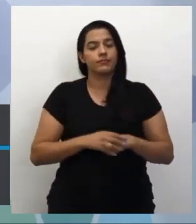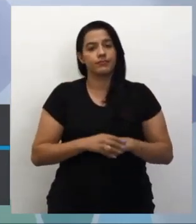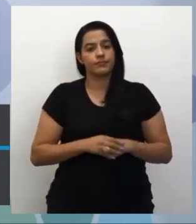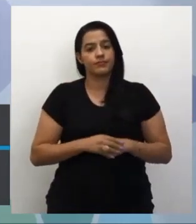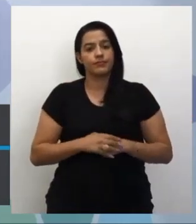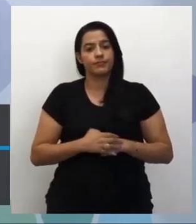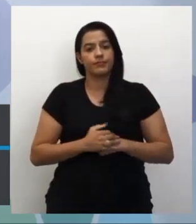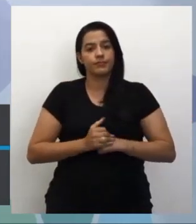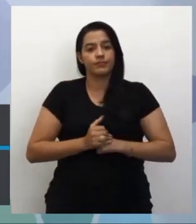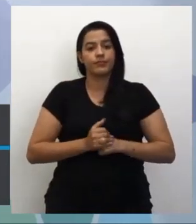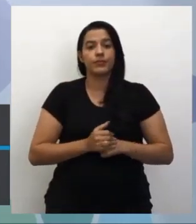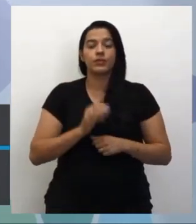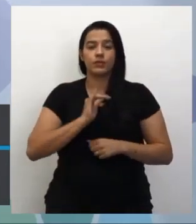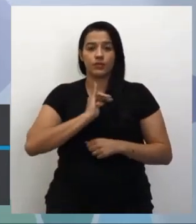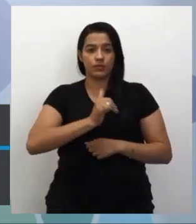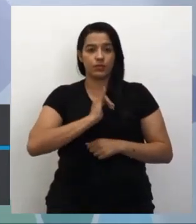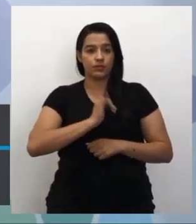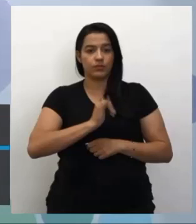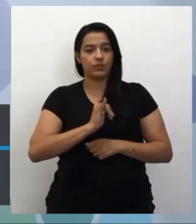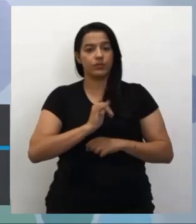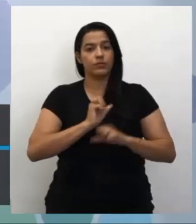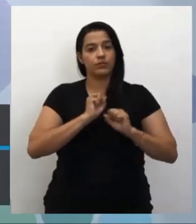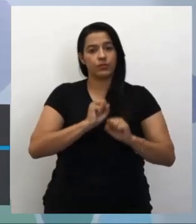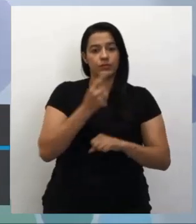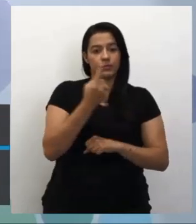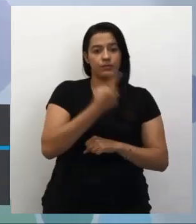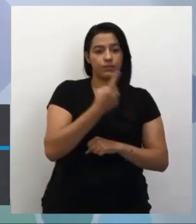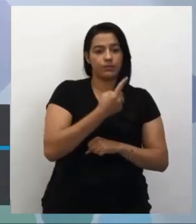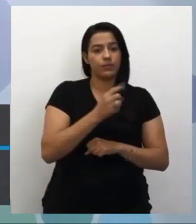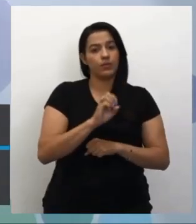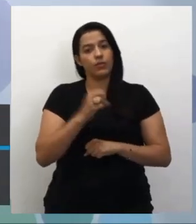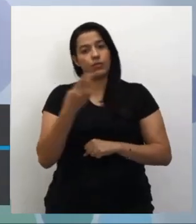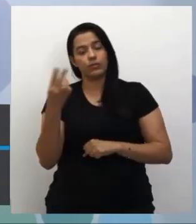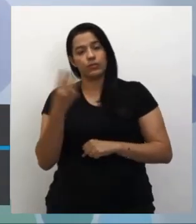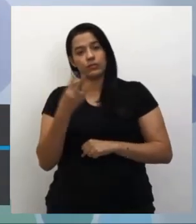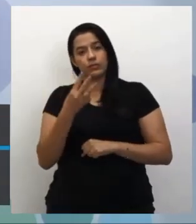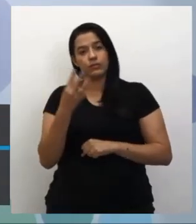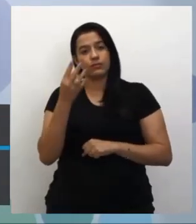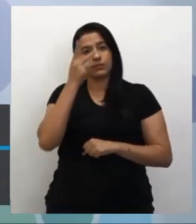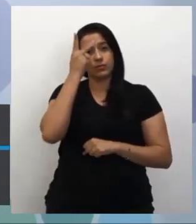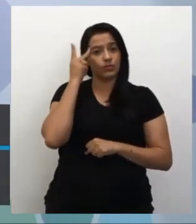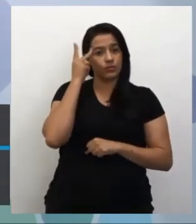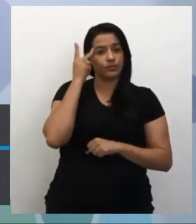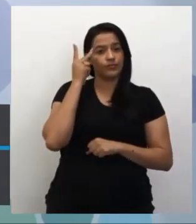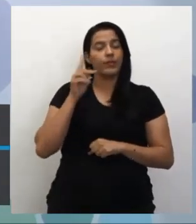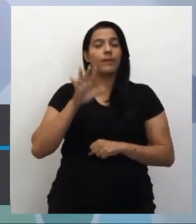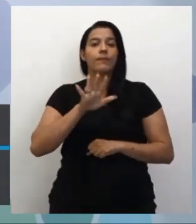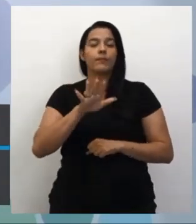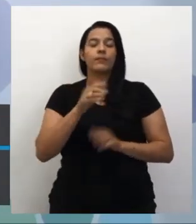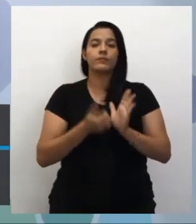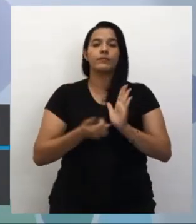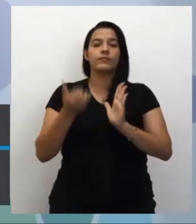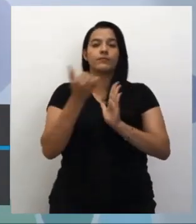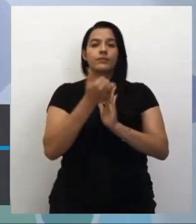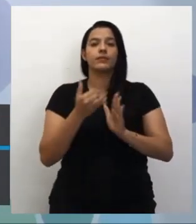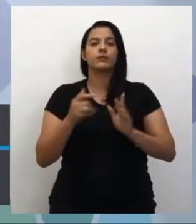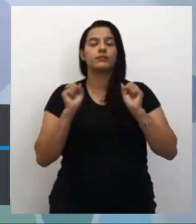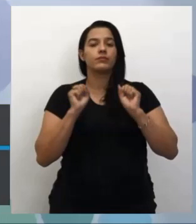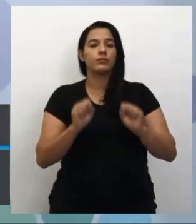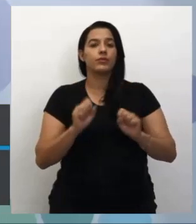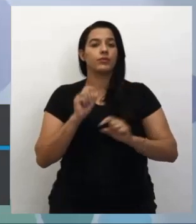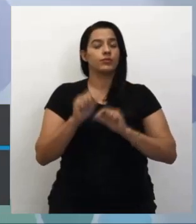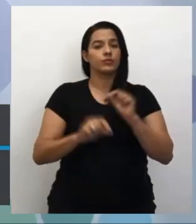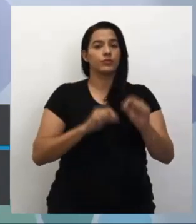seja, o narrador ele pode ser tanto em primeira pessoa quanto em terceira pessoa, mas além disso, ele pode